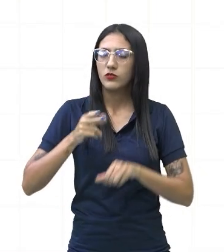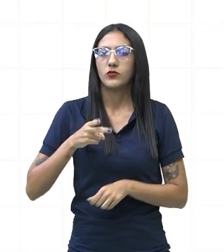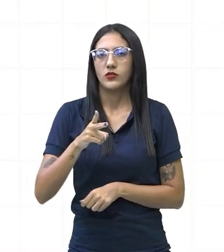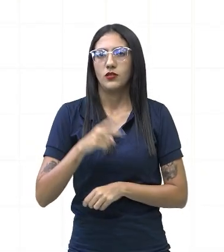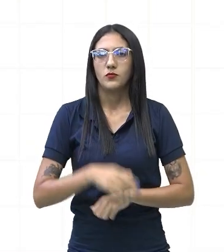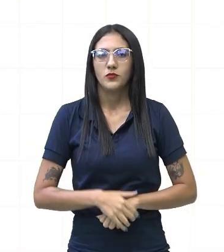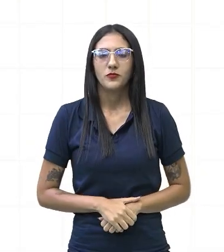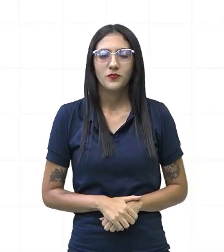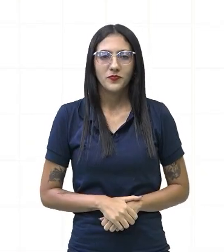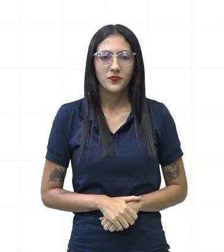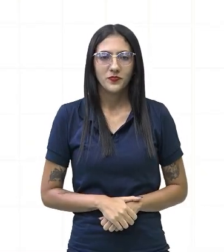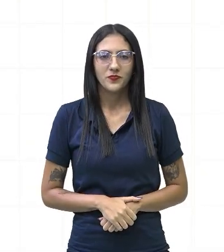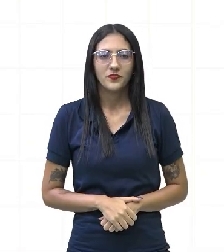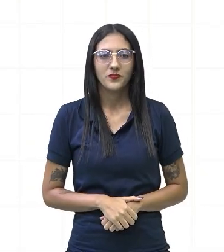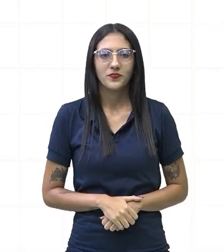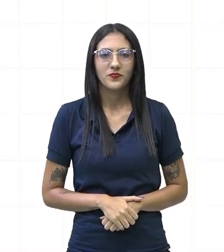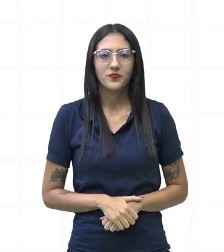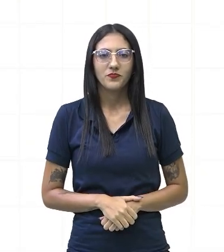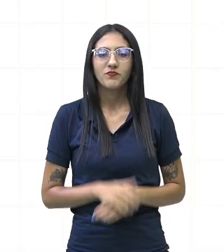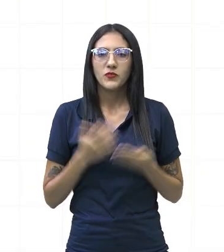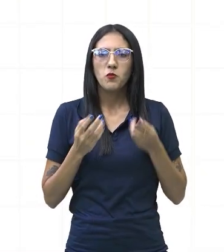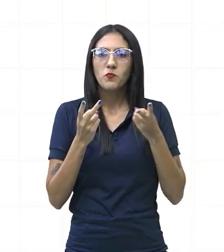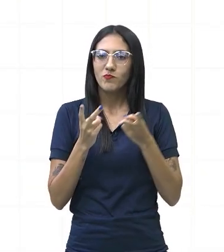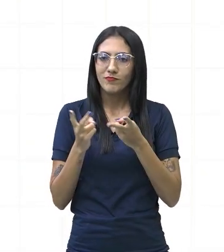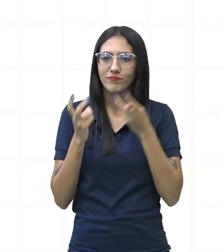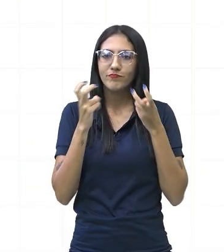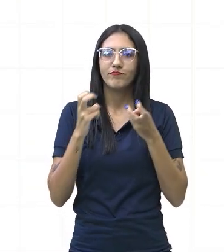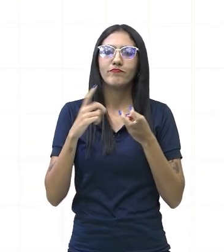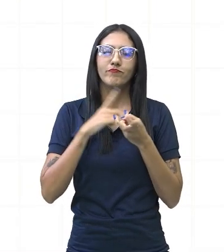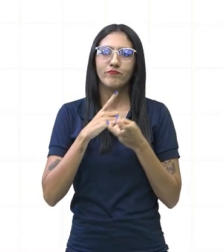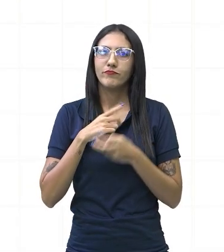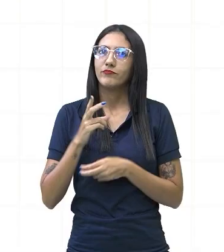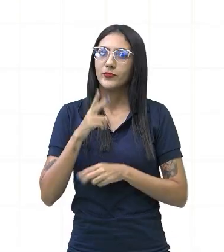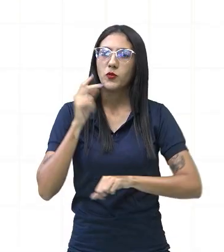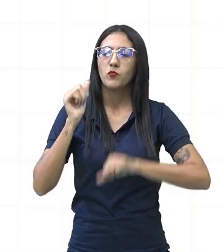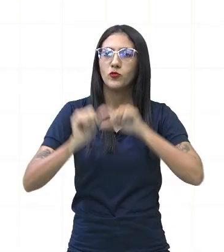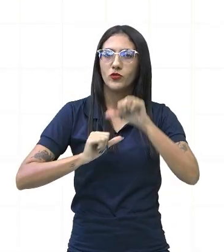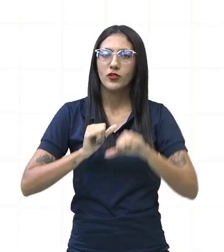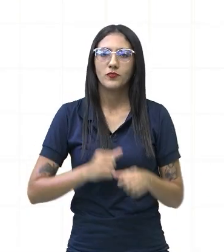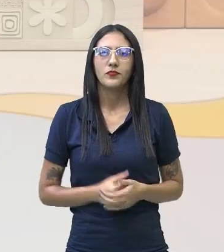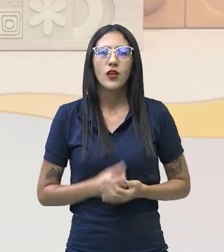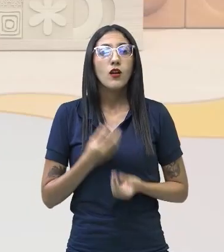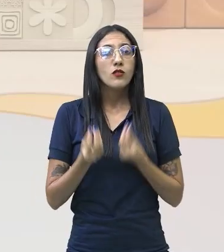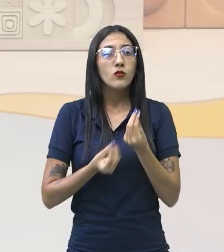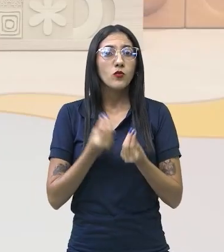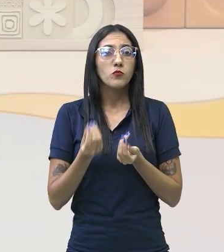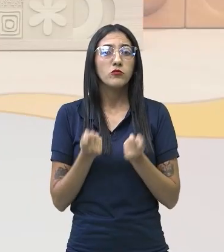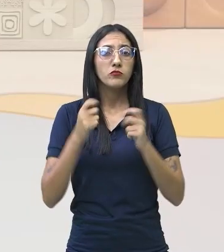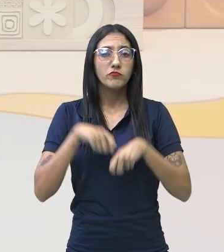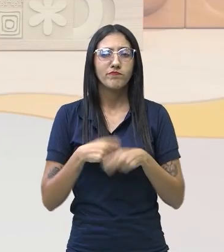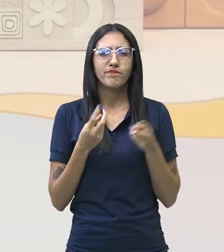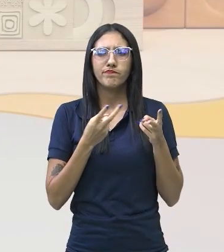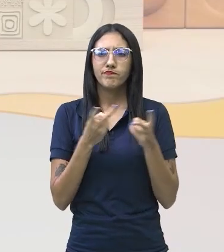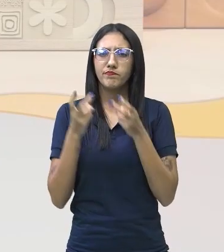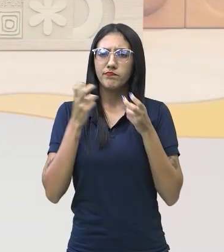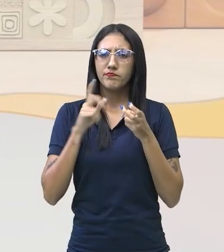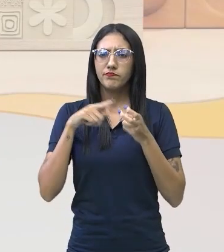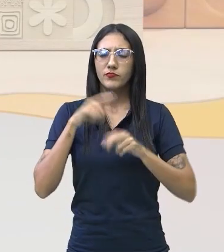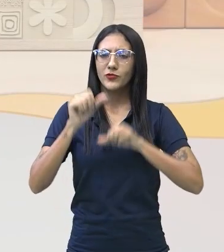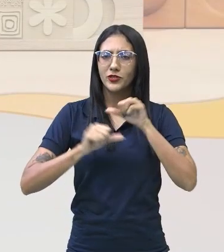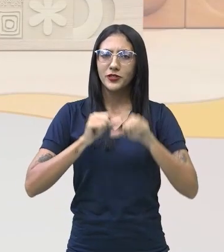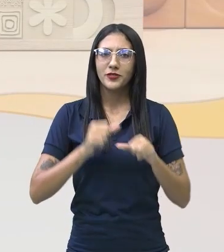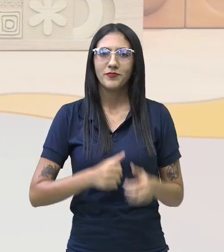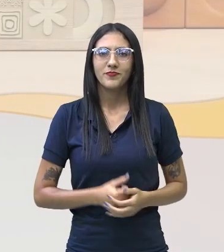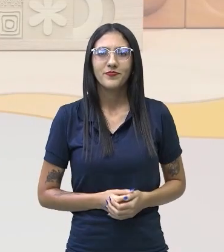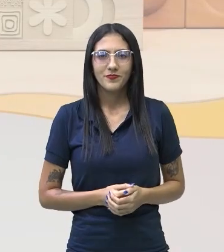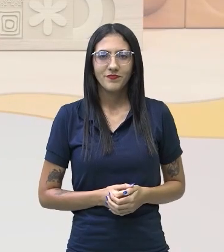Então, percebam aí as mudanças. E como que a gente pode ver, então, aí, não é mesmo, essas mudanças? Olha só que